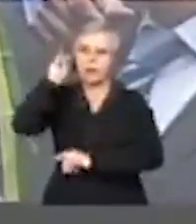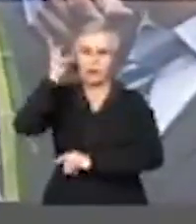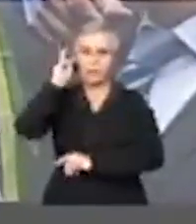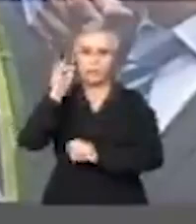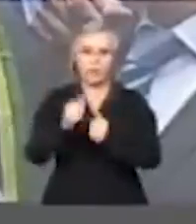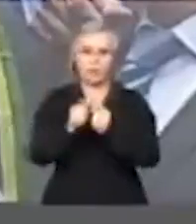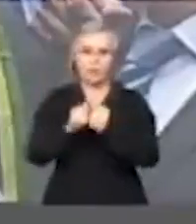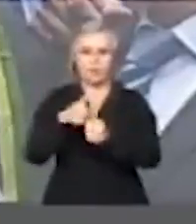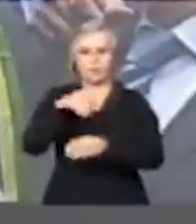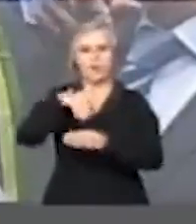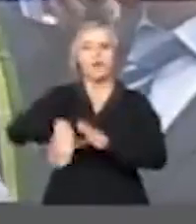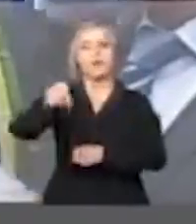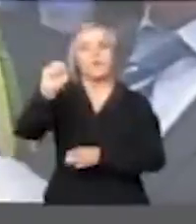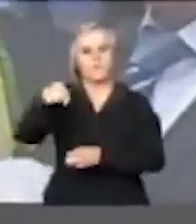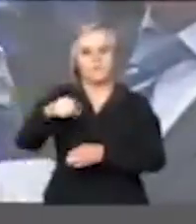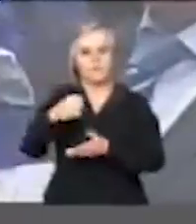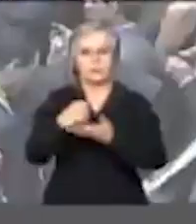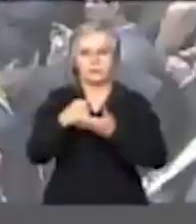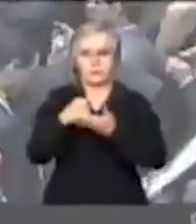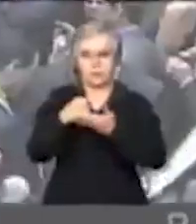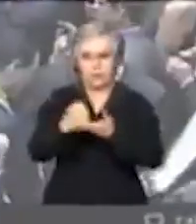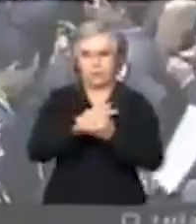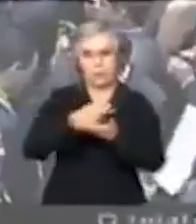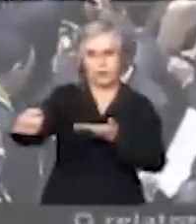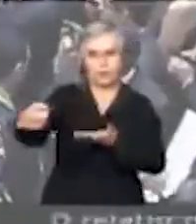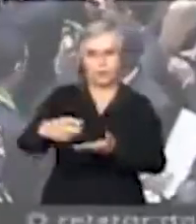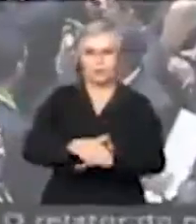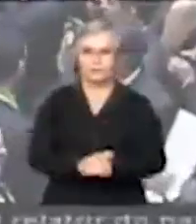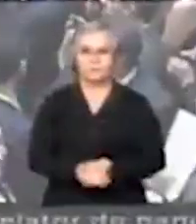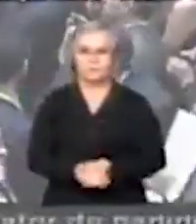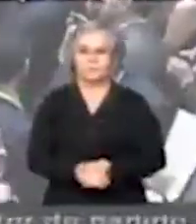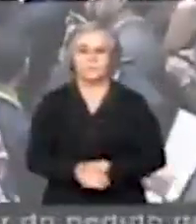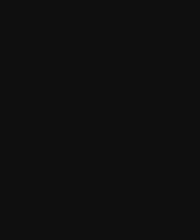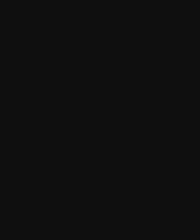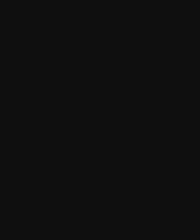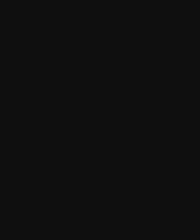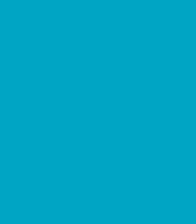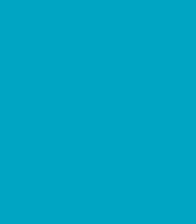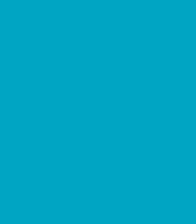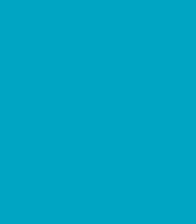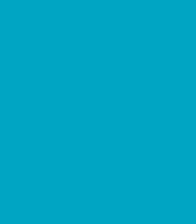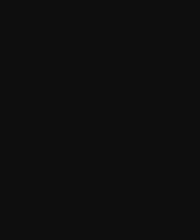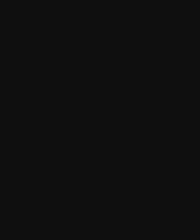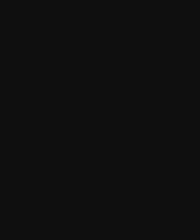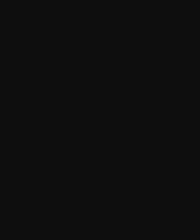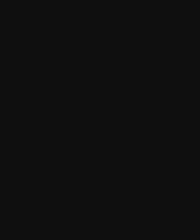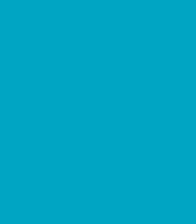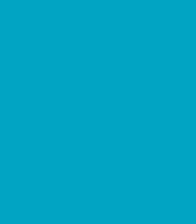Brasil que voto sim a favor do impeachment. André...